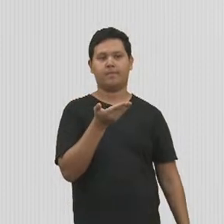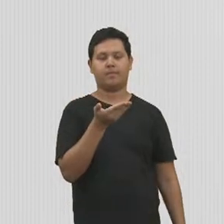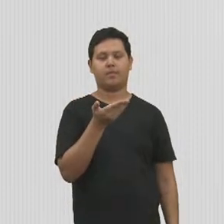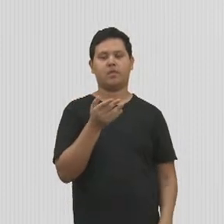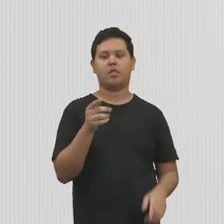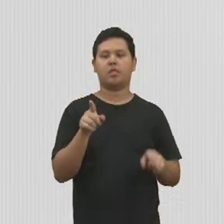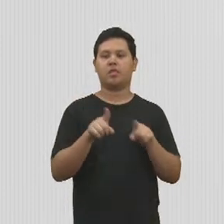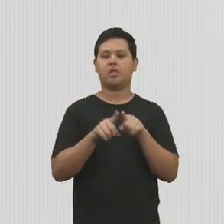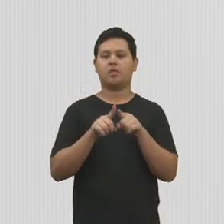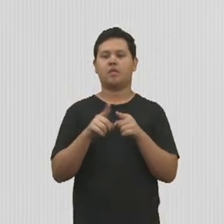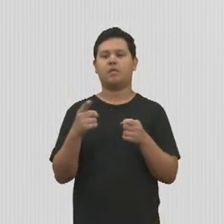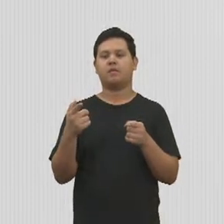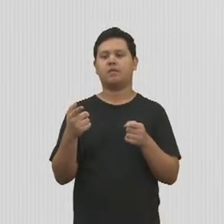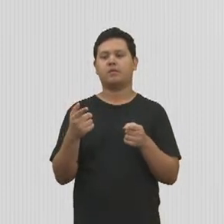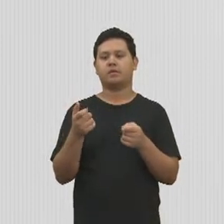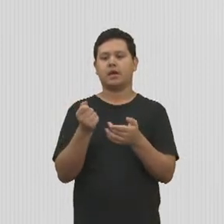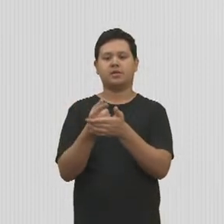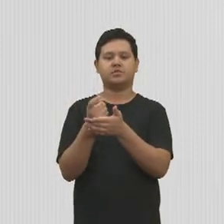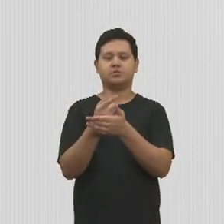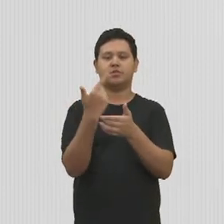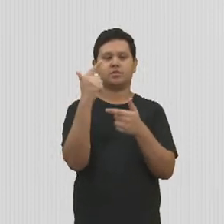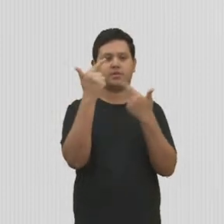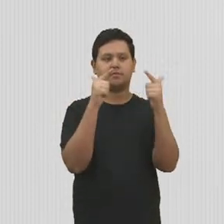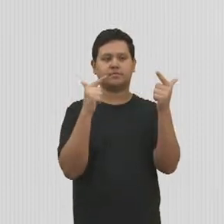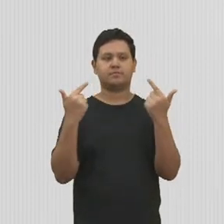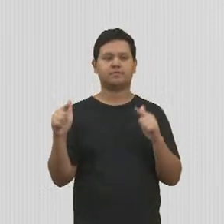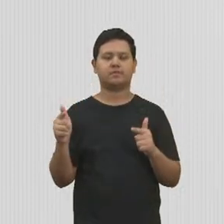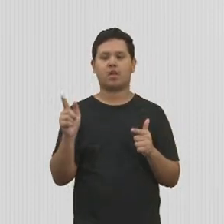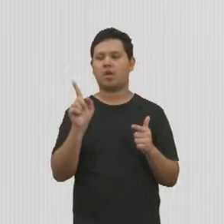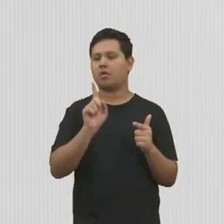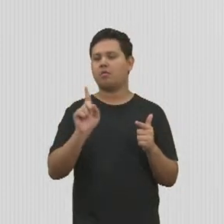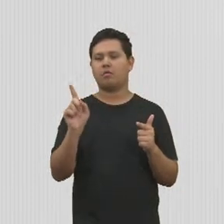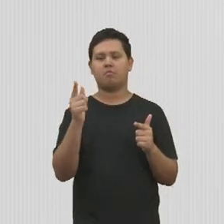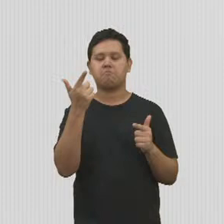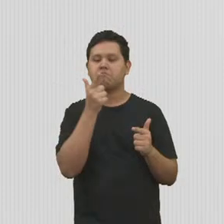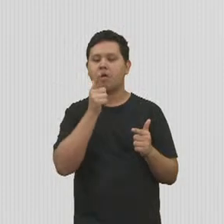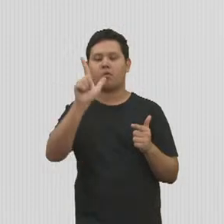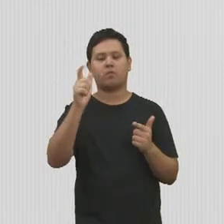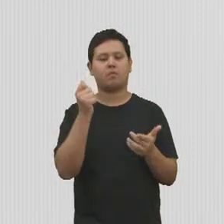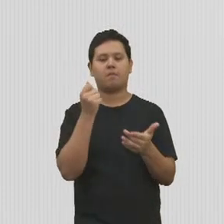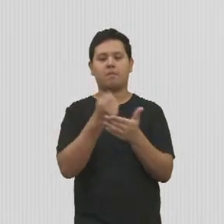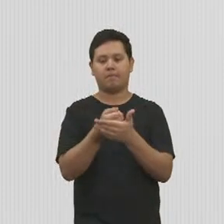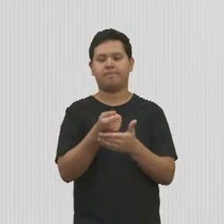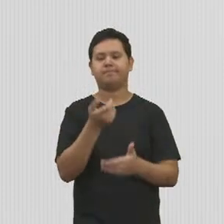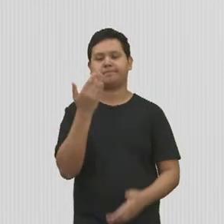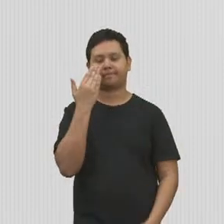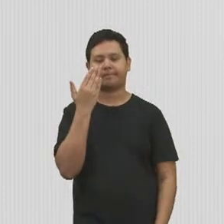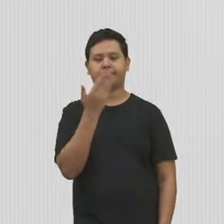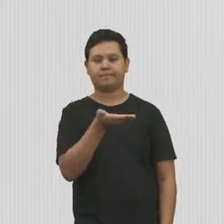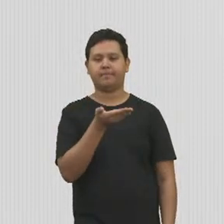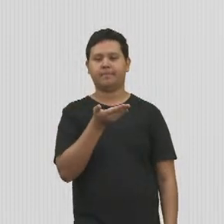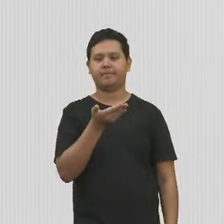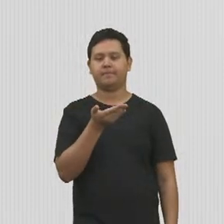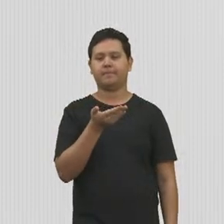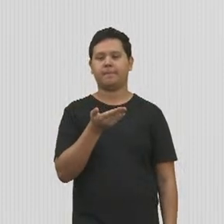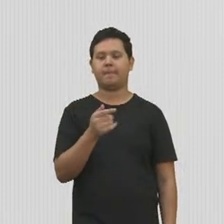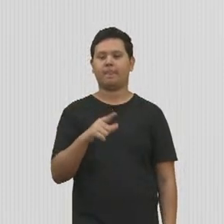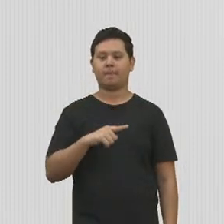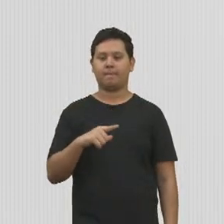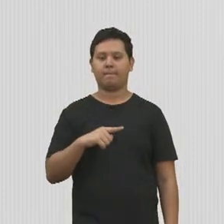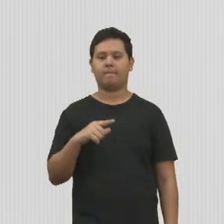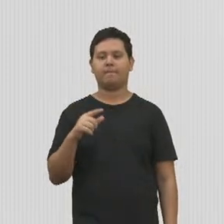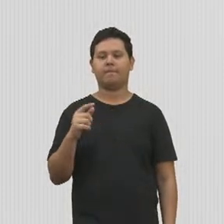despesas contraídas em um exercício que elas não conseguiram ser pagas naquele exercício. Então, a gente